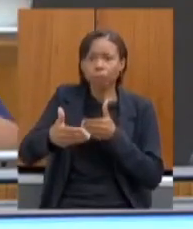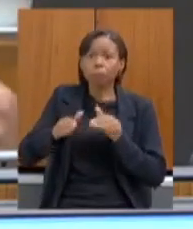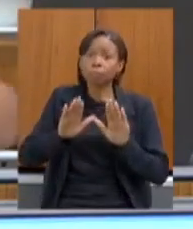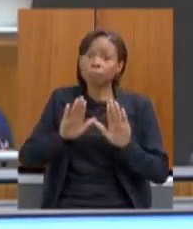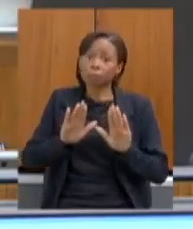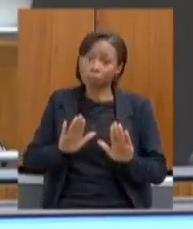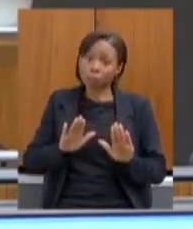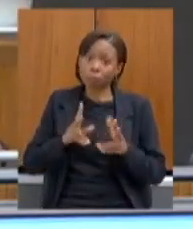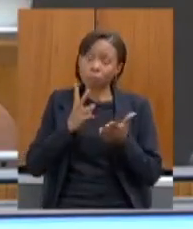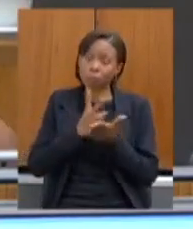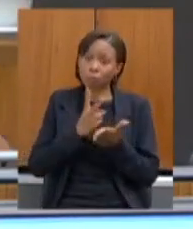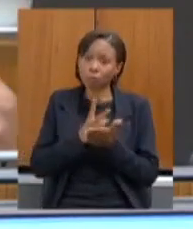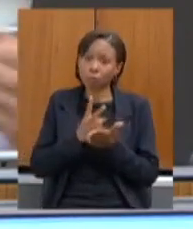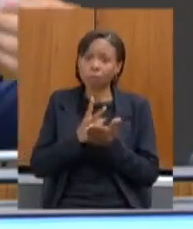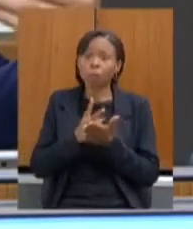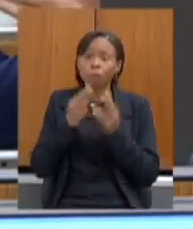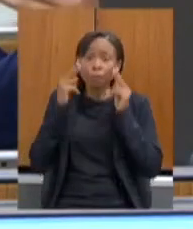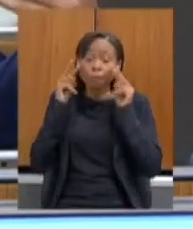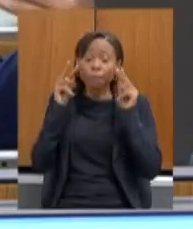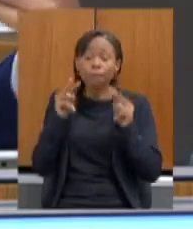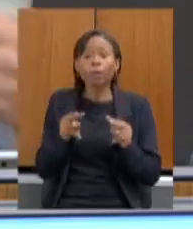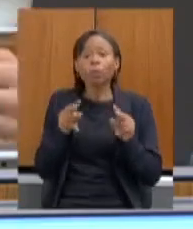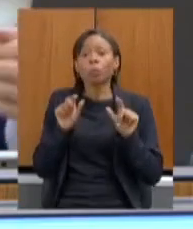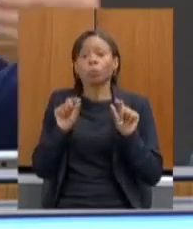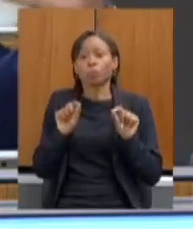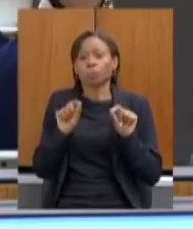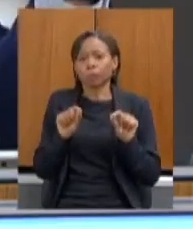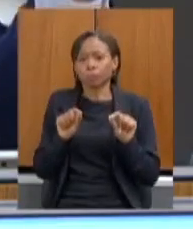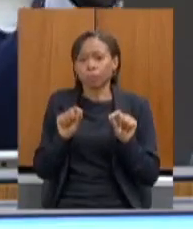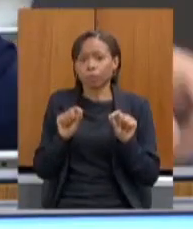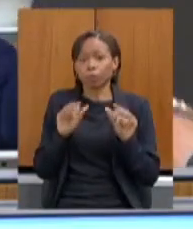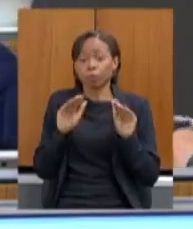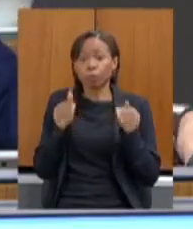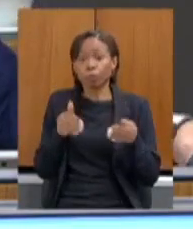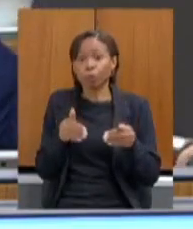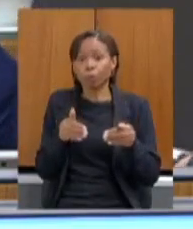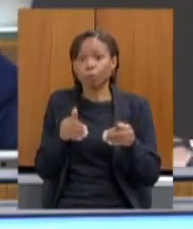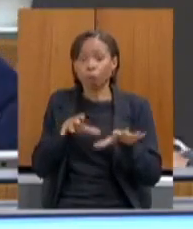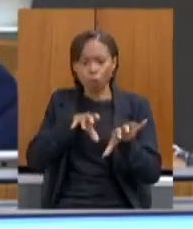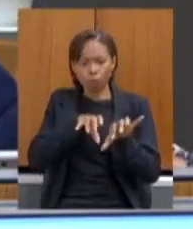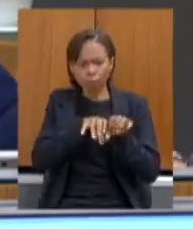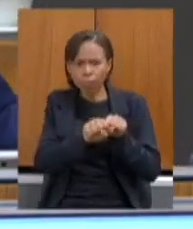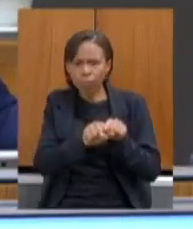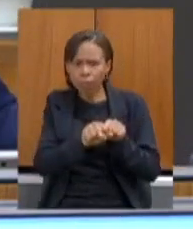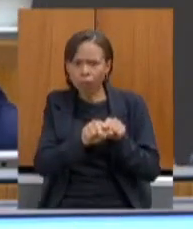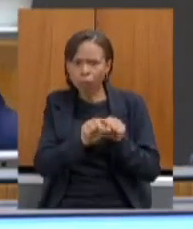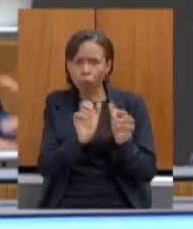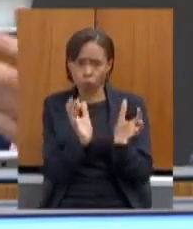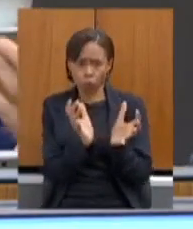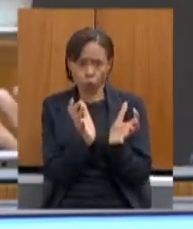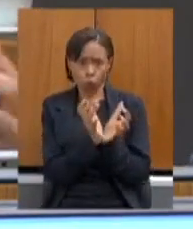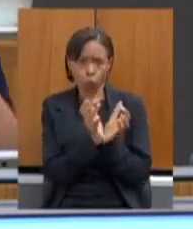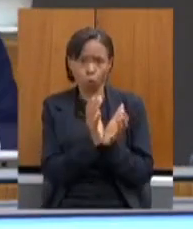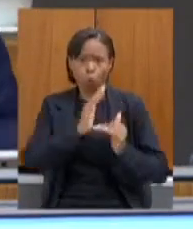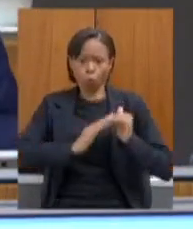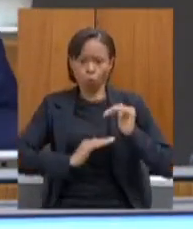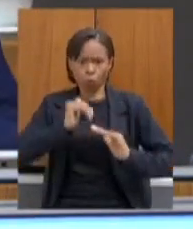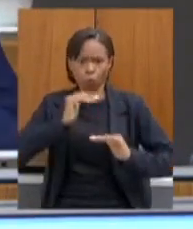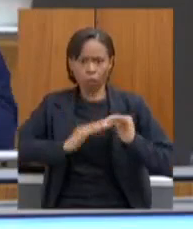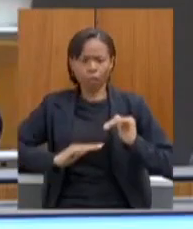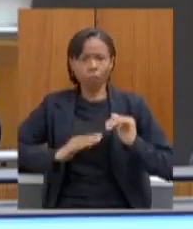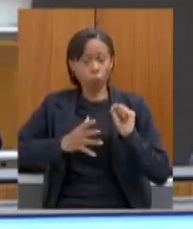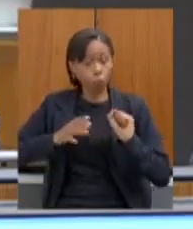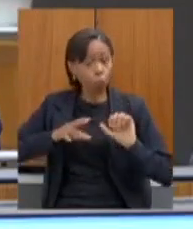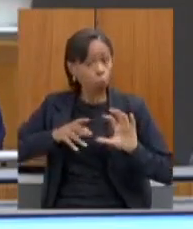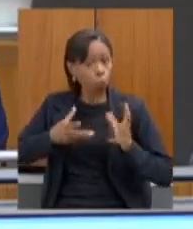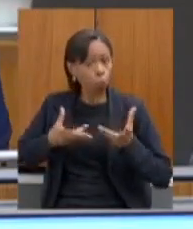visando sempre a formação de combatentes de qualidade para o nosso Estado, mas sempre olhando